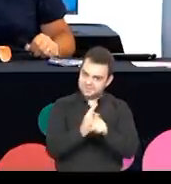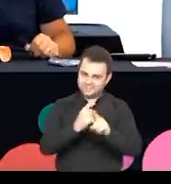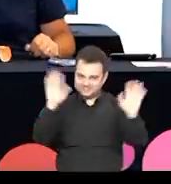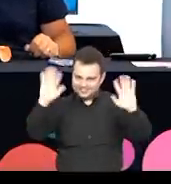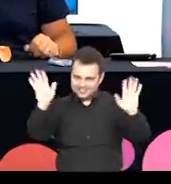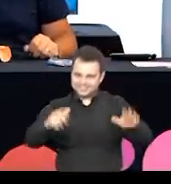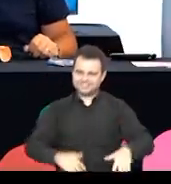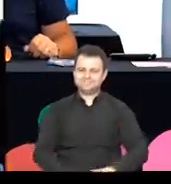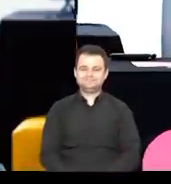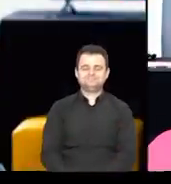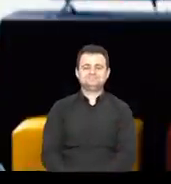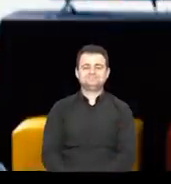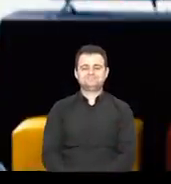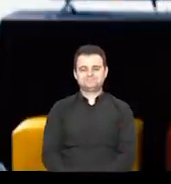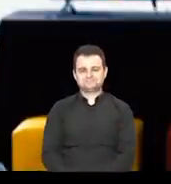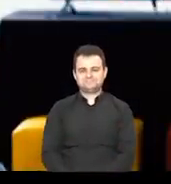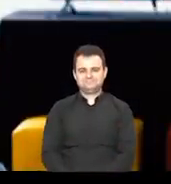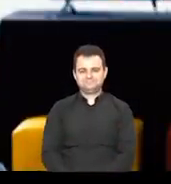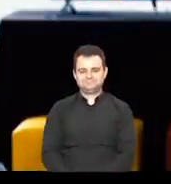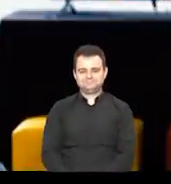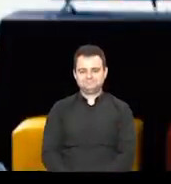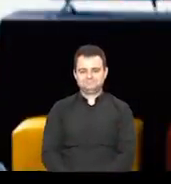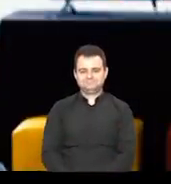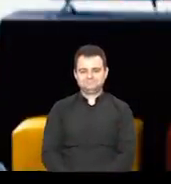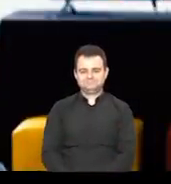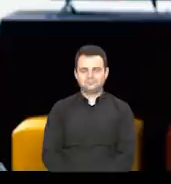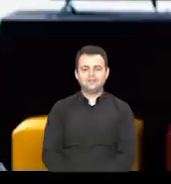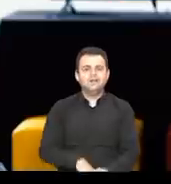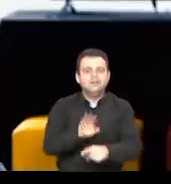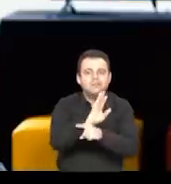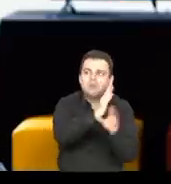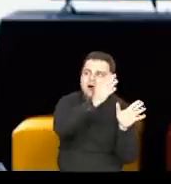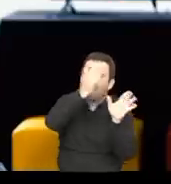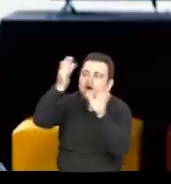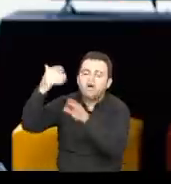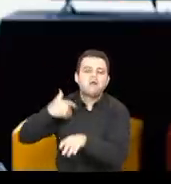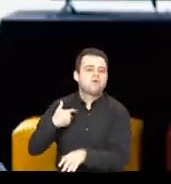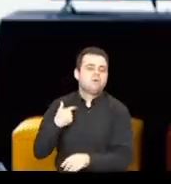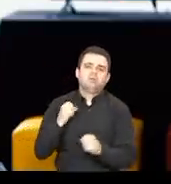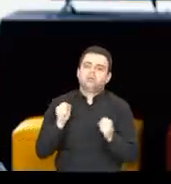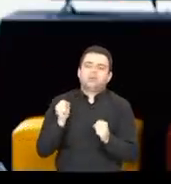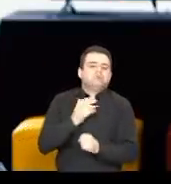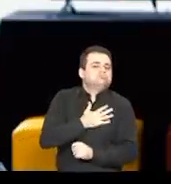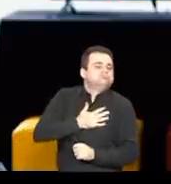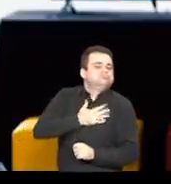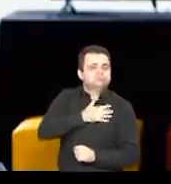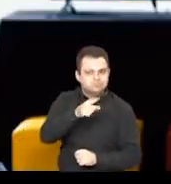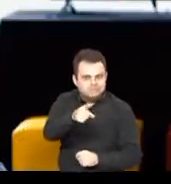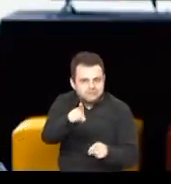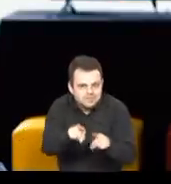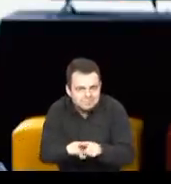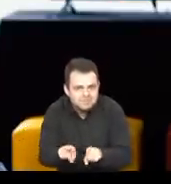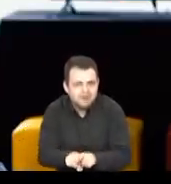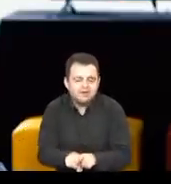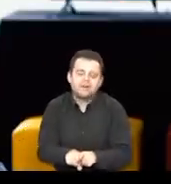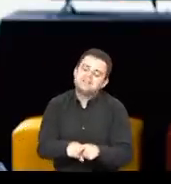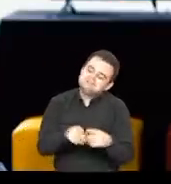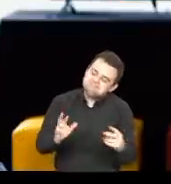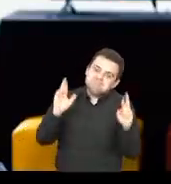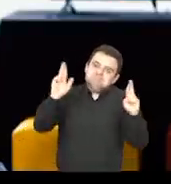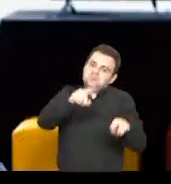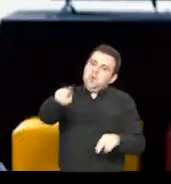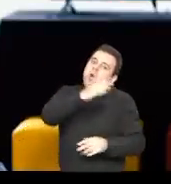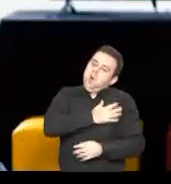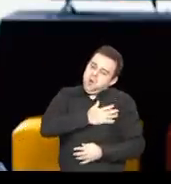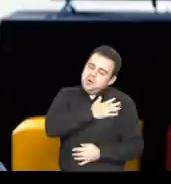lá! E aí? Eu adorei a nossa programação de hoje. E vocês? Espero que tenham